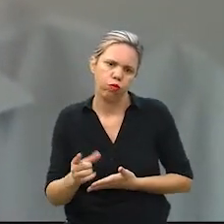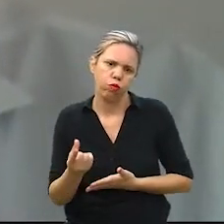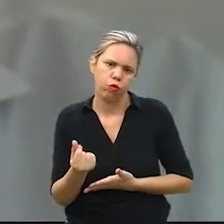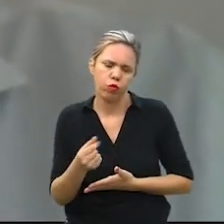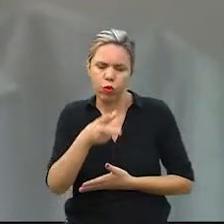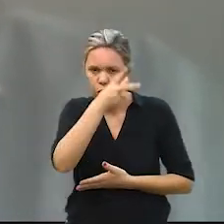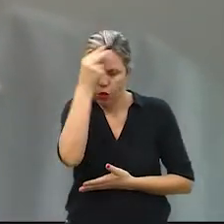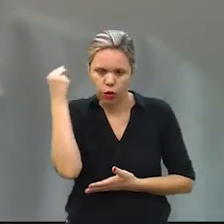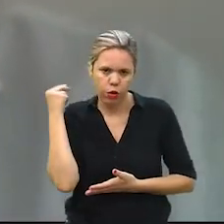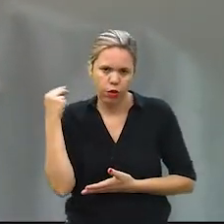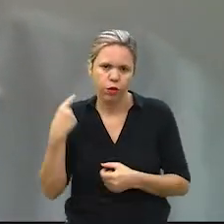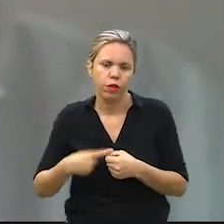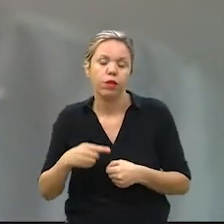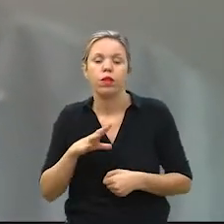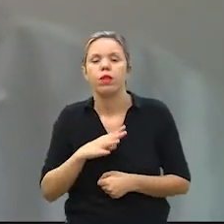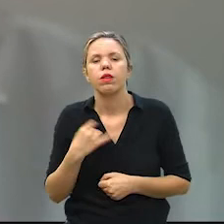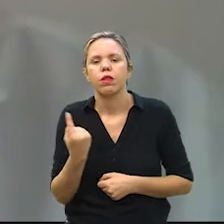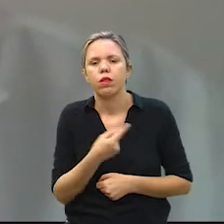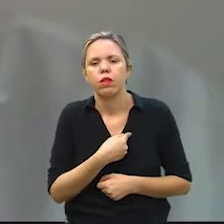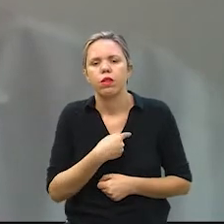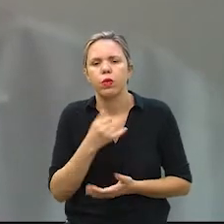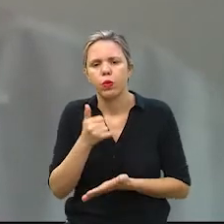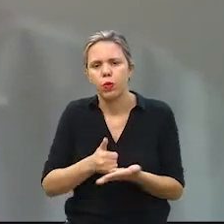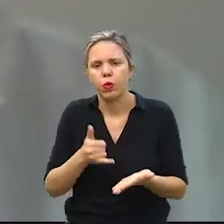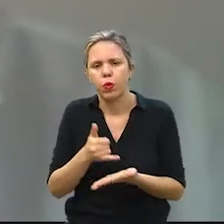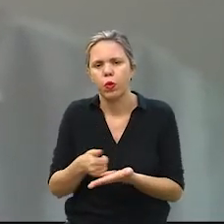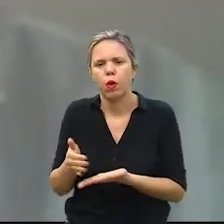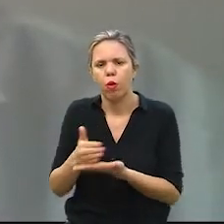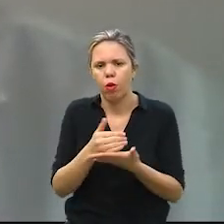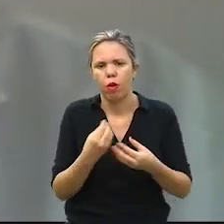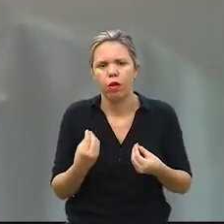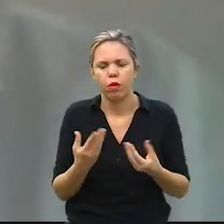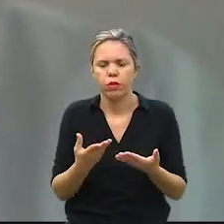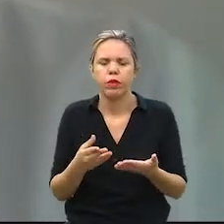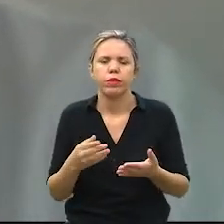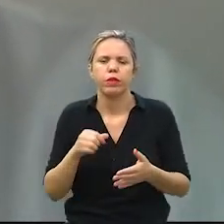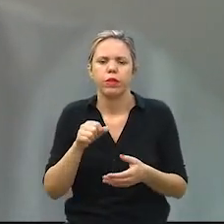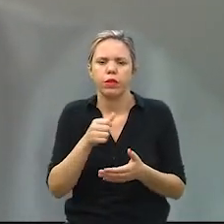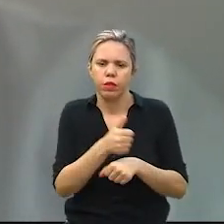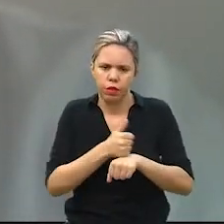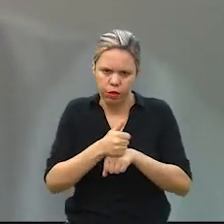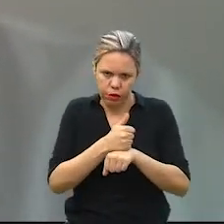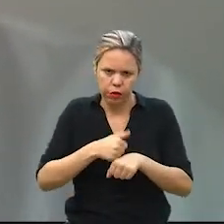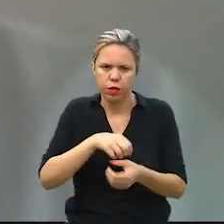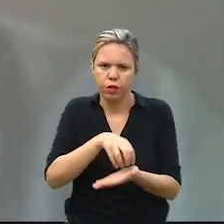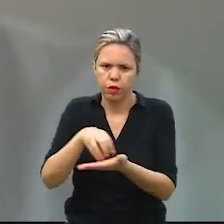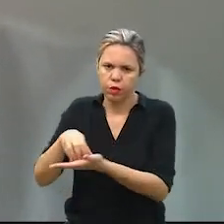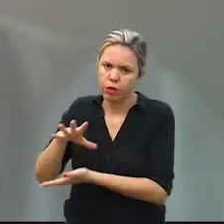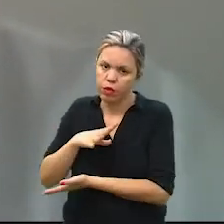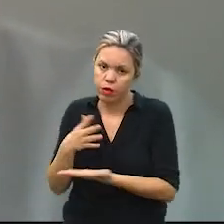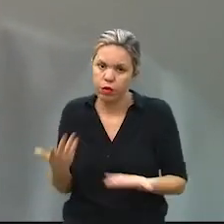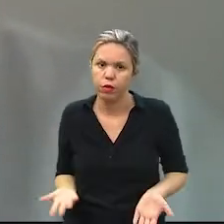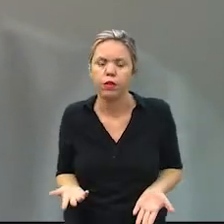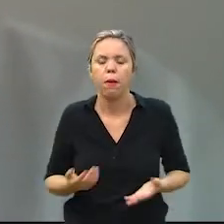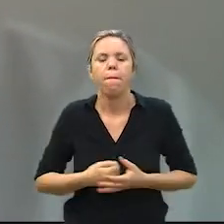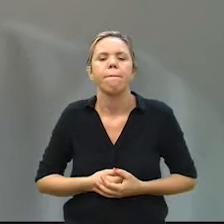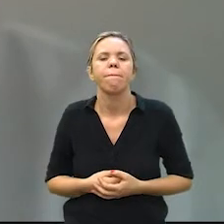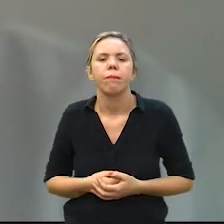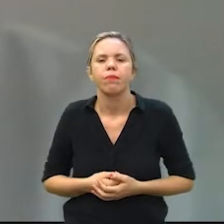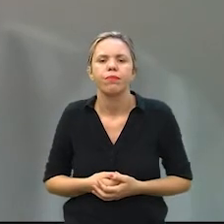recursos públicos municipais, dos nossos impostos, para cada área da cidade, né? Inclusive,